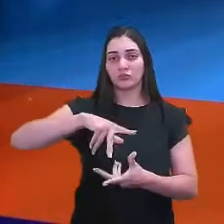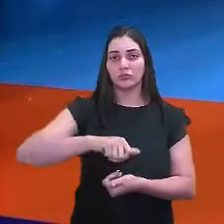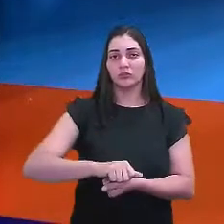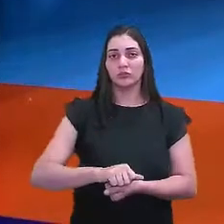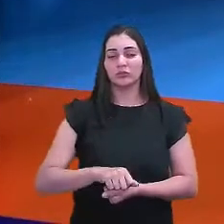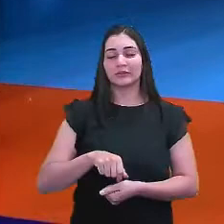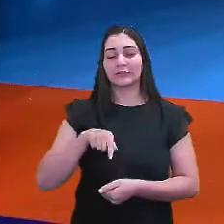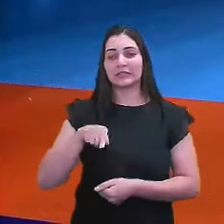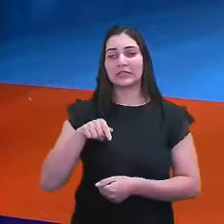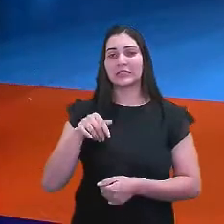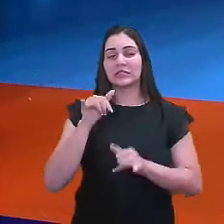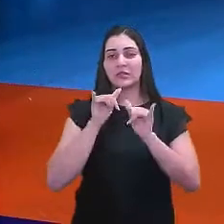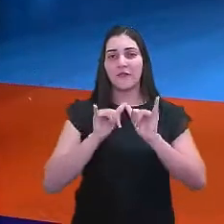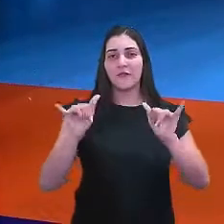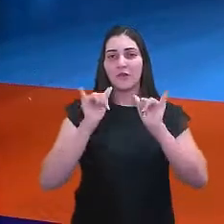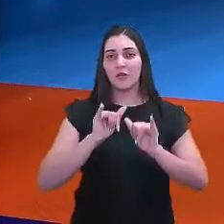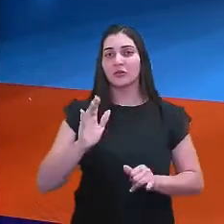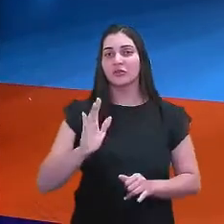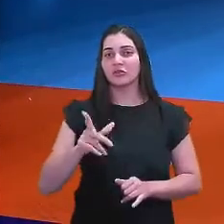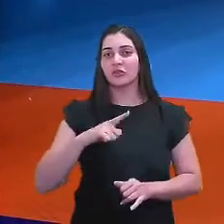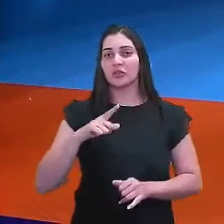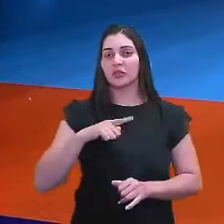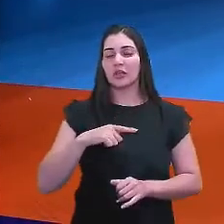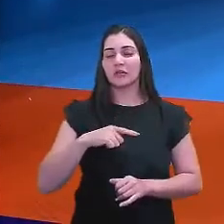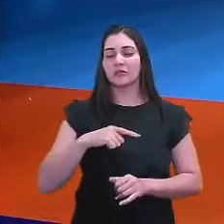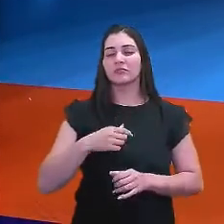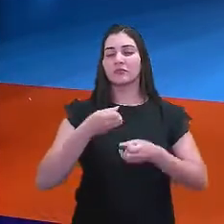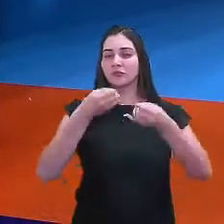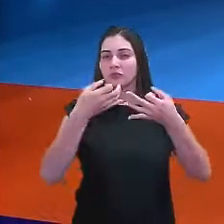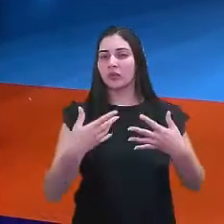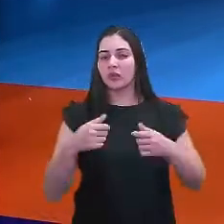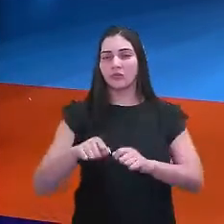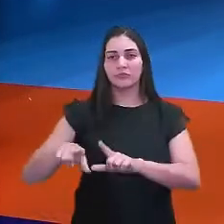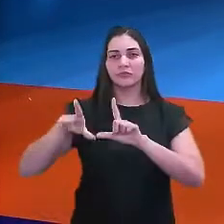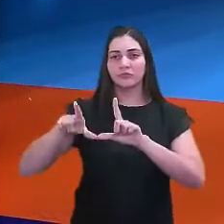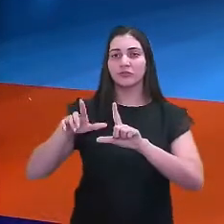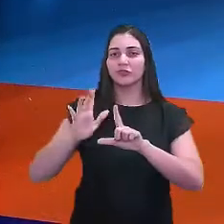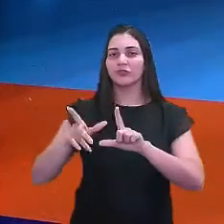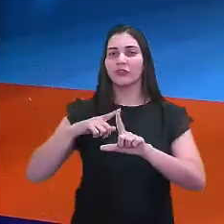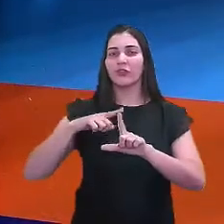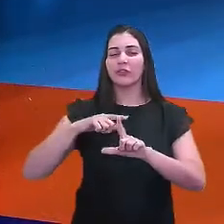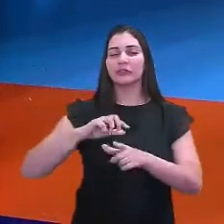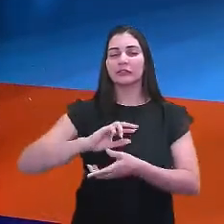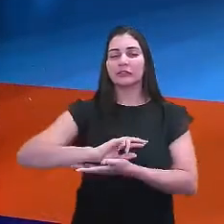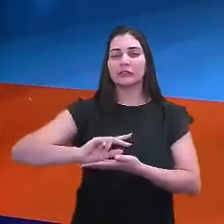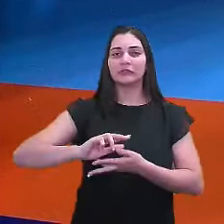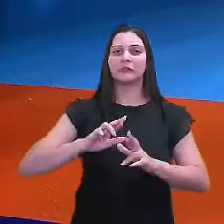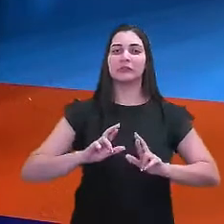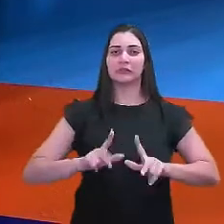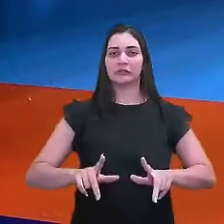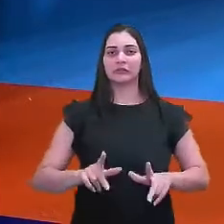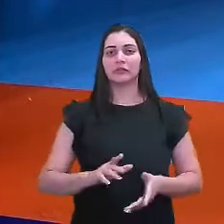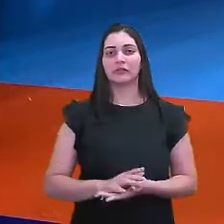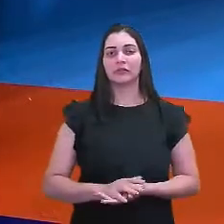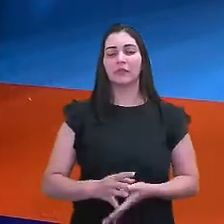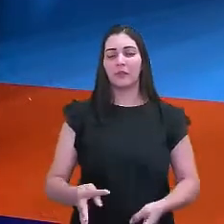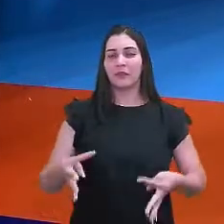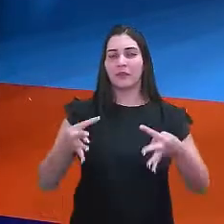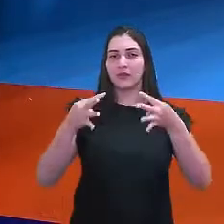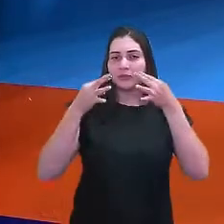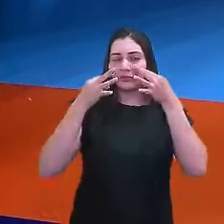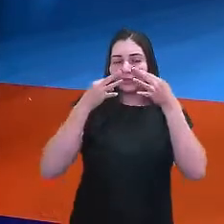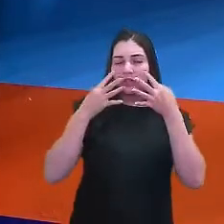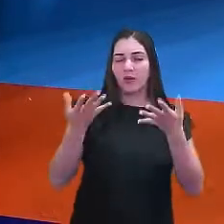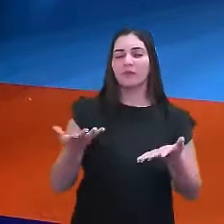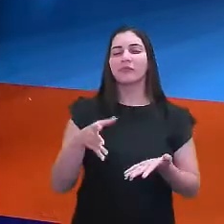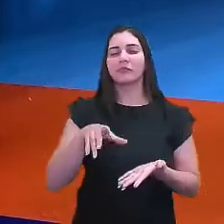Essas informações que já se encontram nessa entrada aí, nesse recorte, já faz toda a diferença. Então, presta atenção, pega aí teu caco de telha,